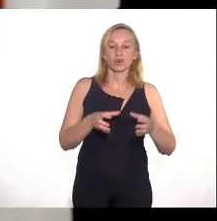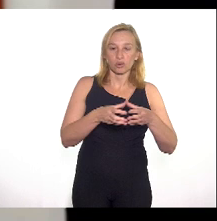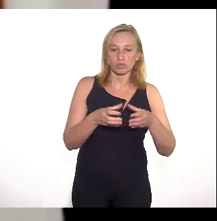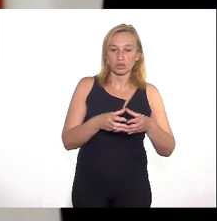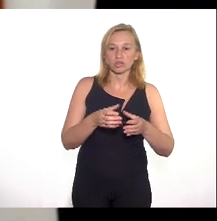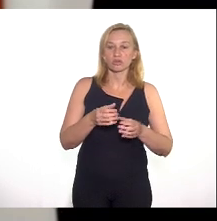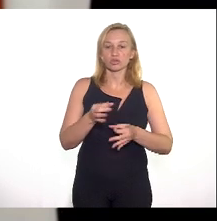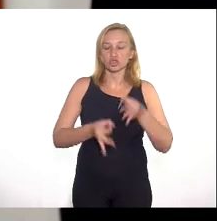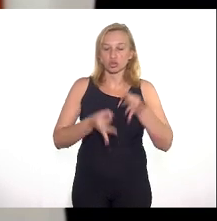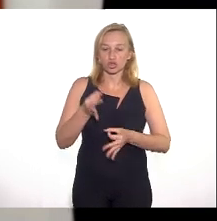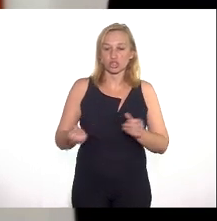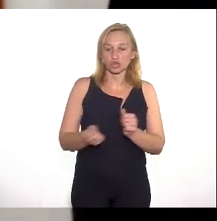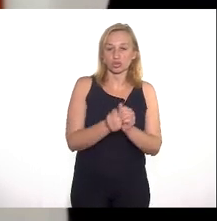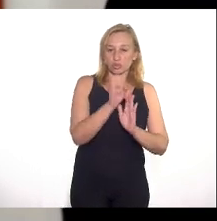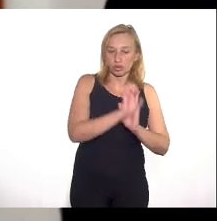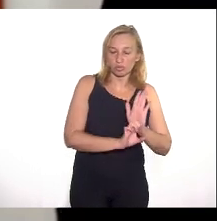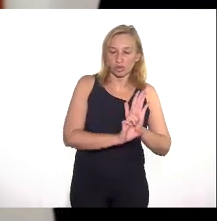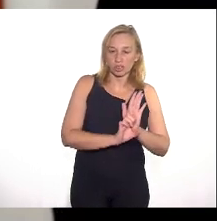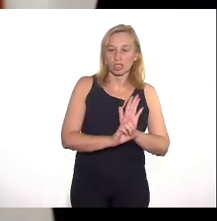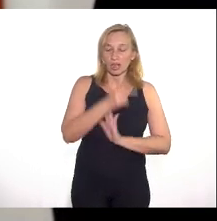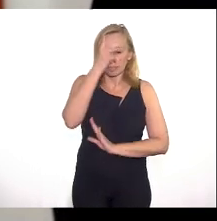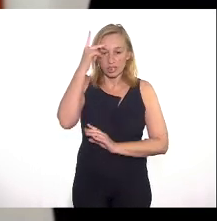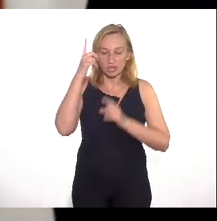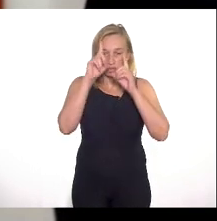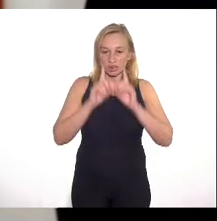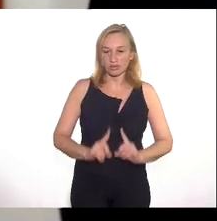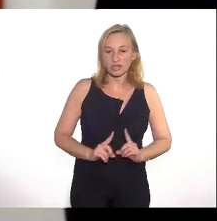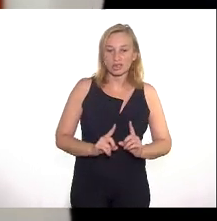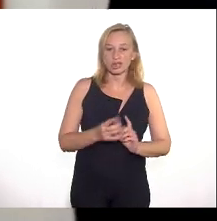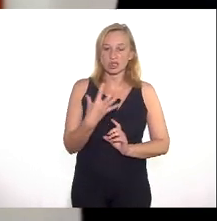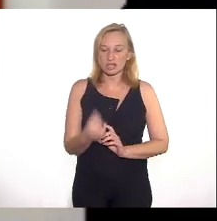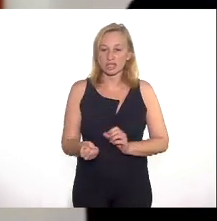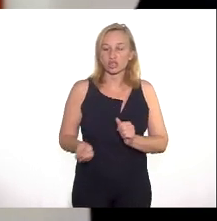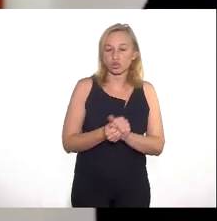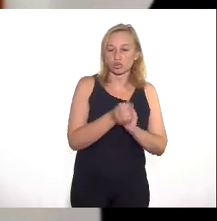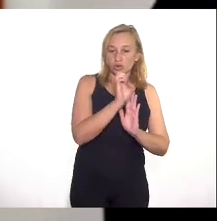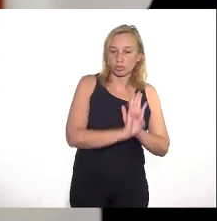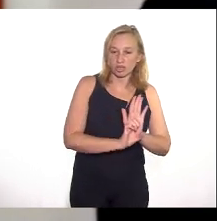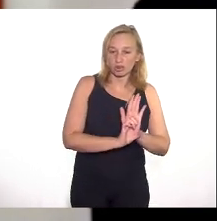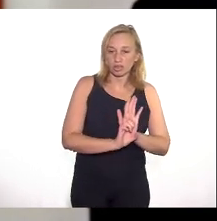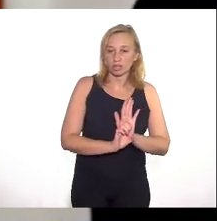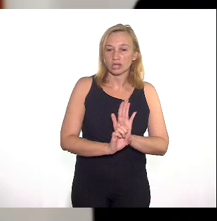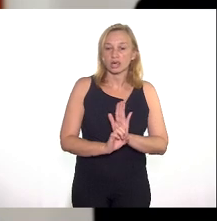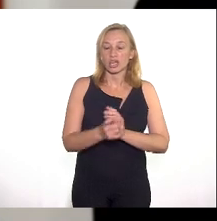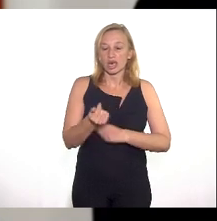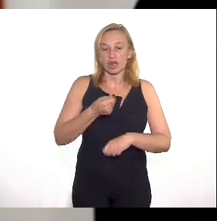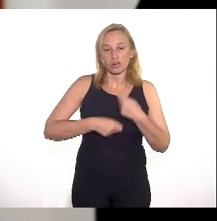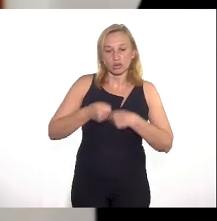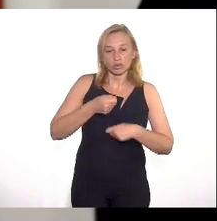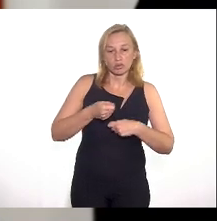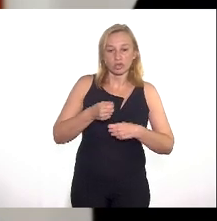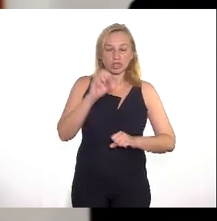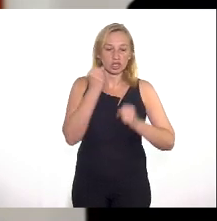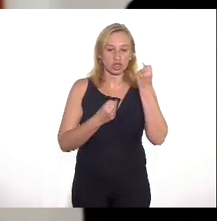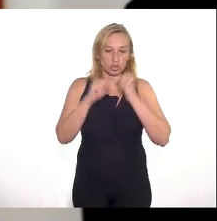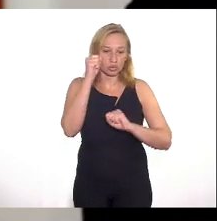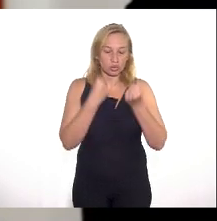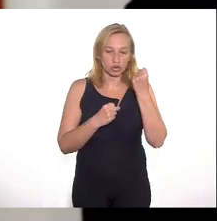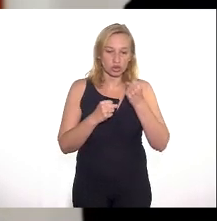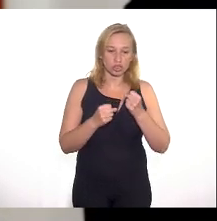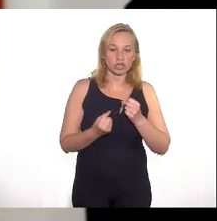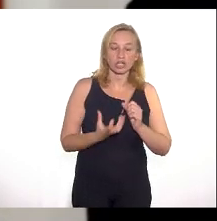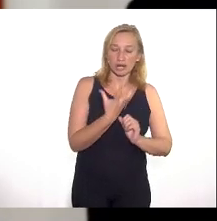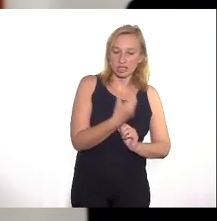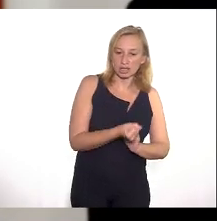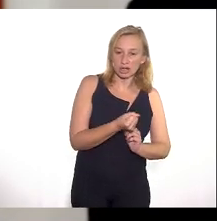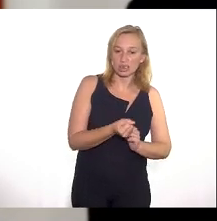pela condicionalidade com emendas. A pessoa com deficiência, favorável com emendas. Economia, indústria e comércio, favorável. De